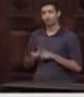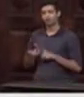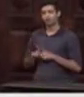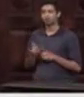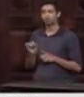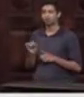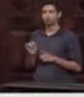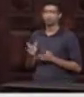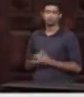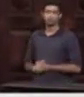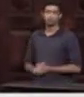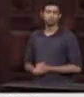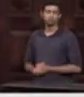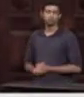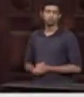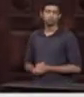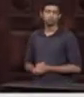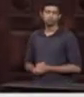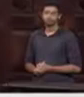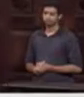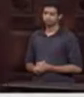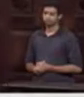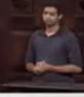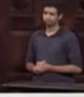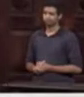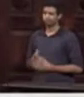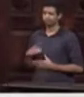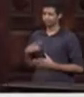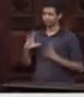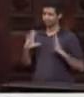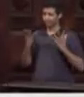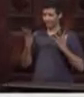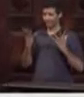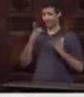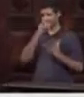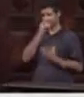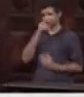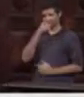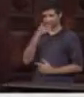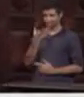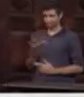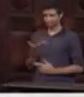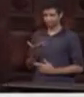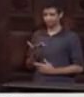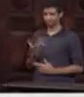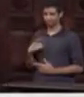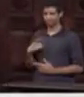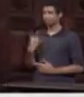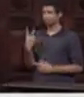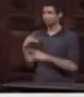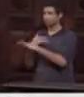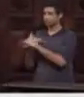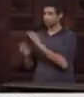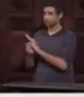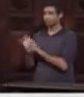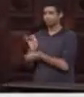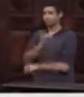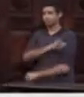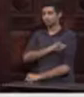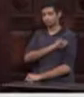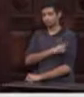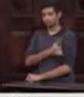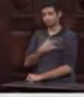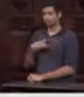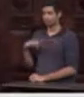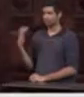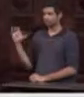dois comentários sobre eventos que aconteceram nesse final de semana em duas cidades do estado do Rio de Janeiro, cidade